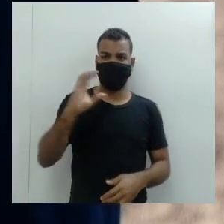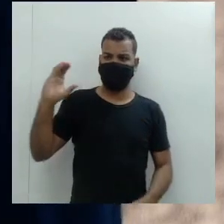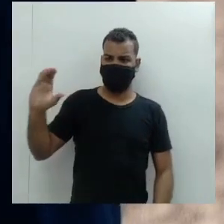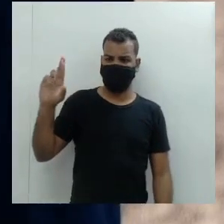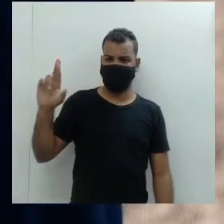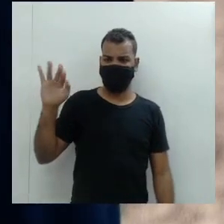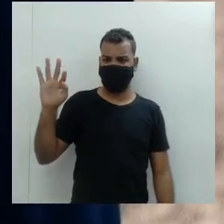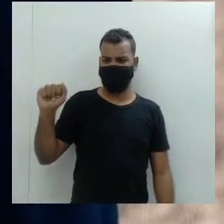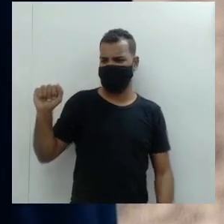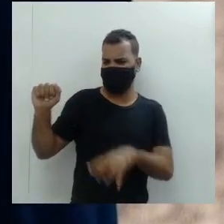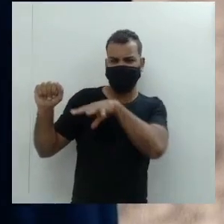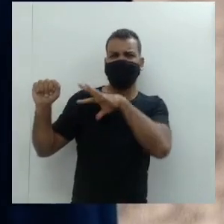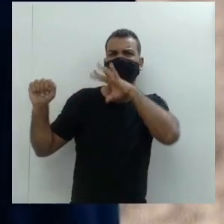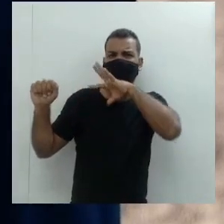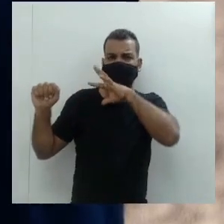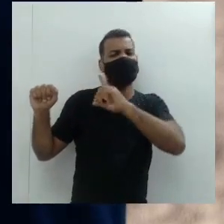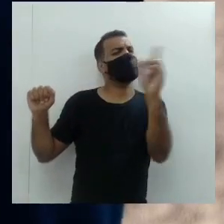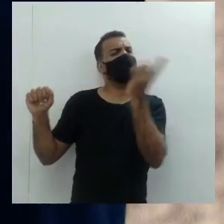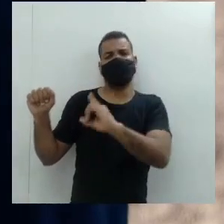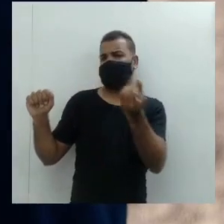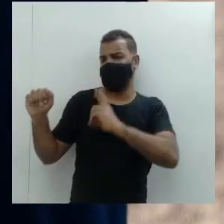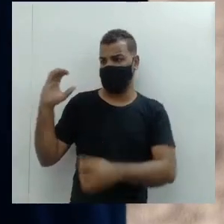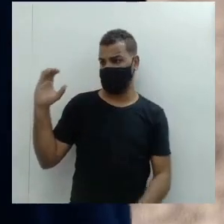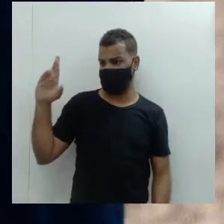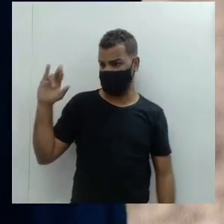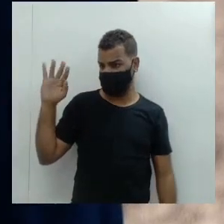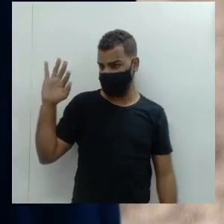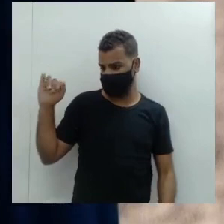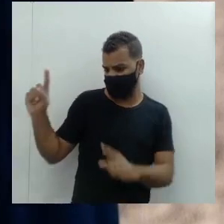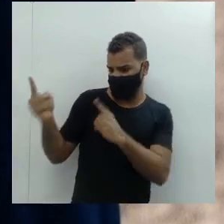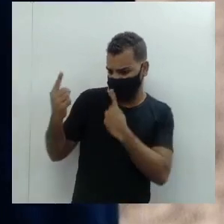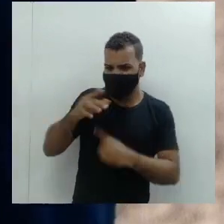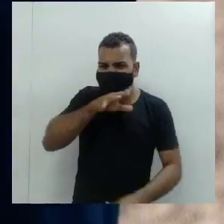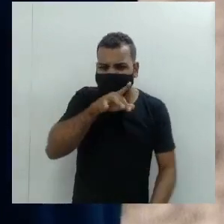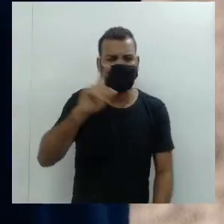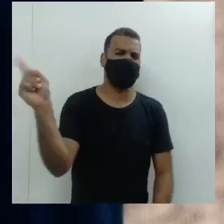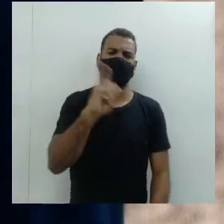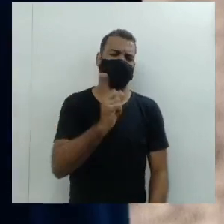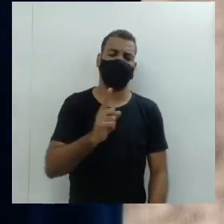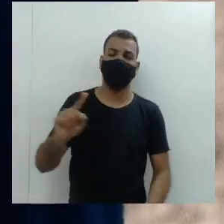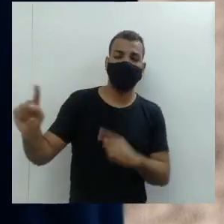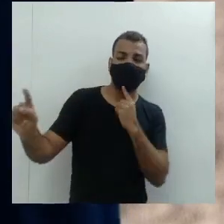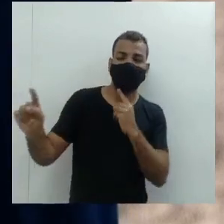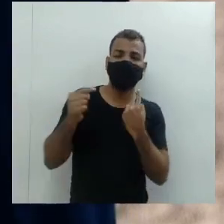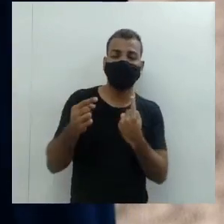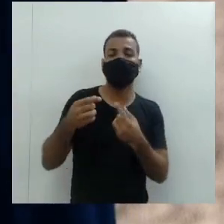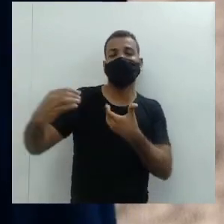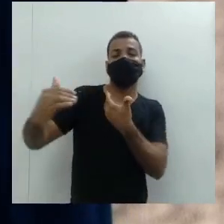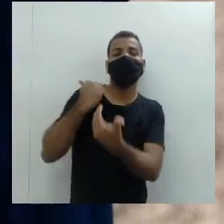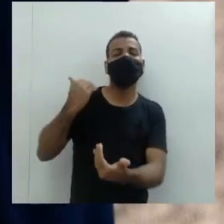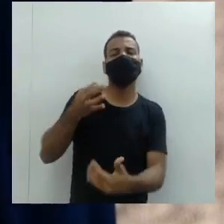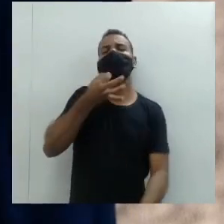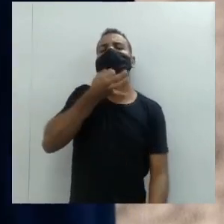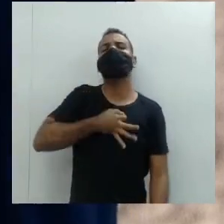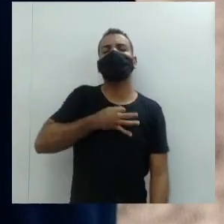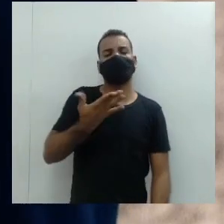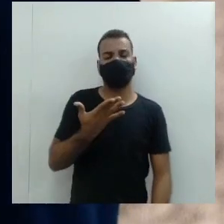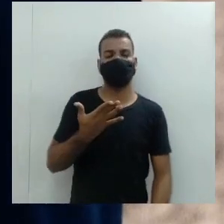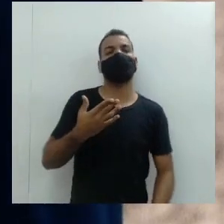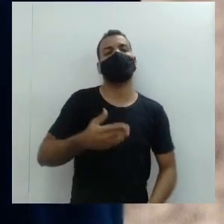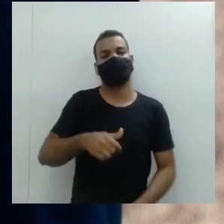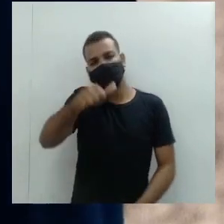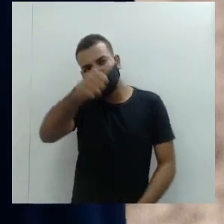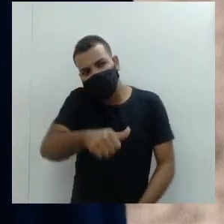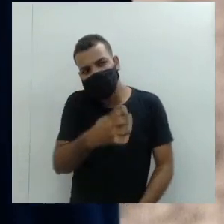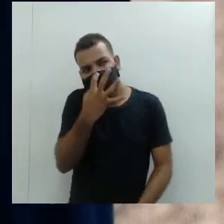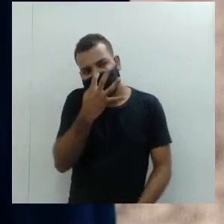negativo, quando na verdade a crítica não é algo negativo, pelo contrário, a crítica é uma análise fundamentada, né, embasada de algo. Né?